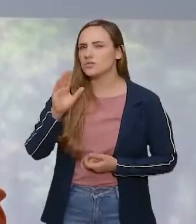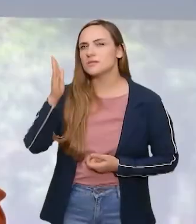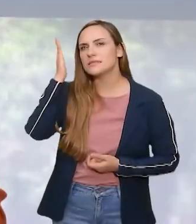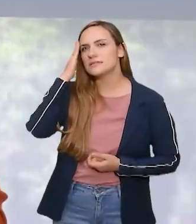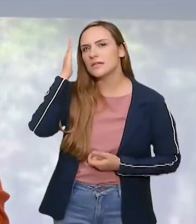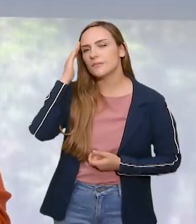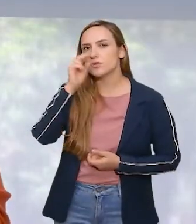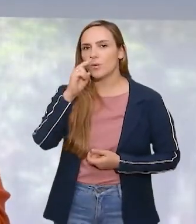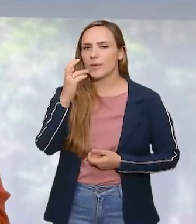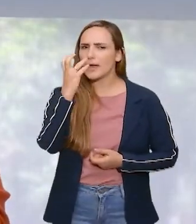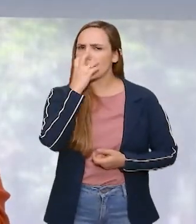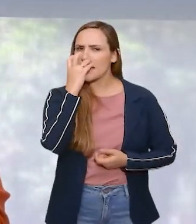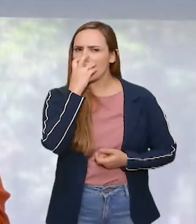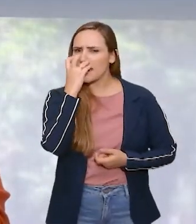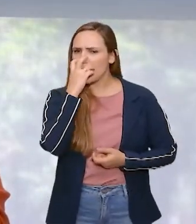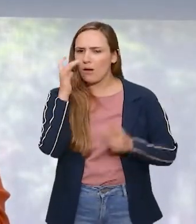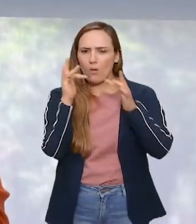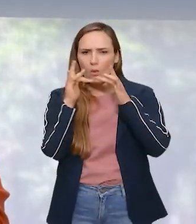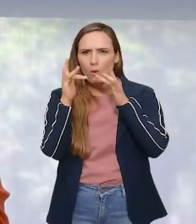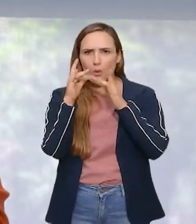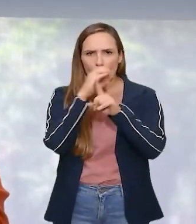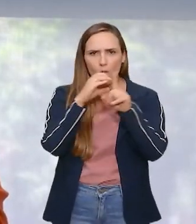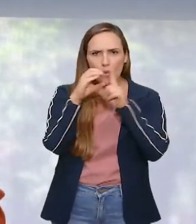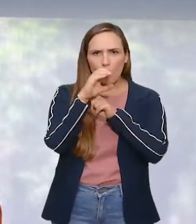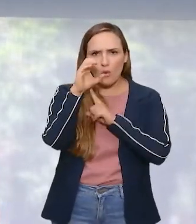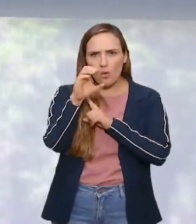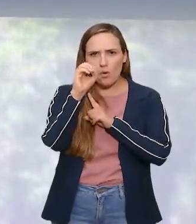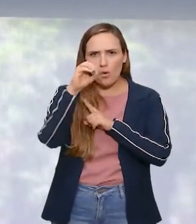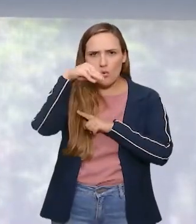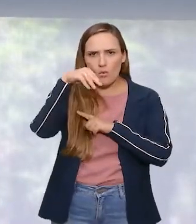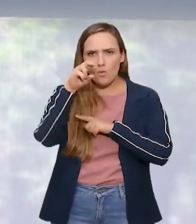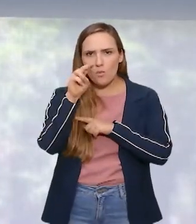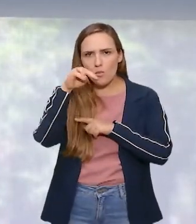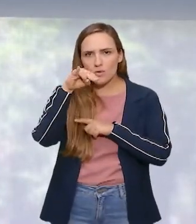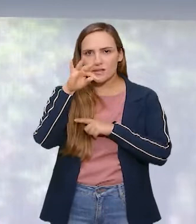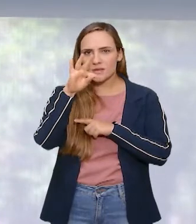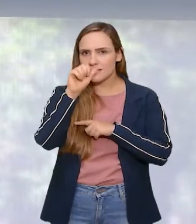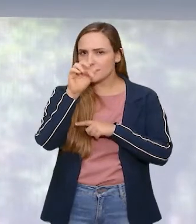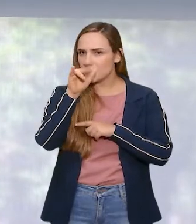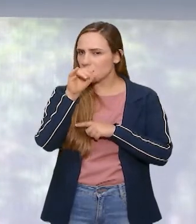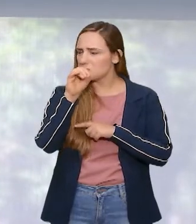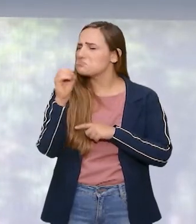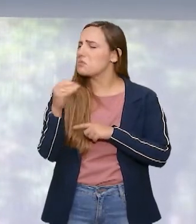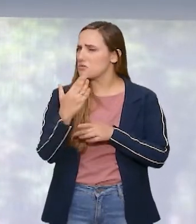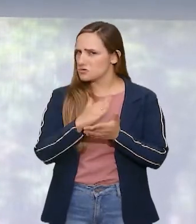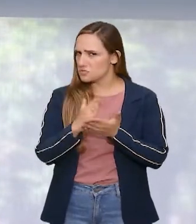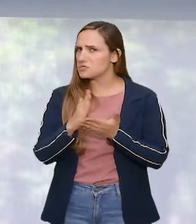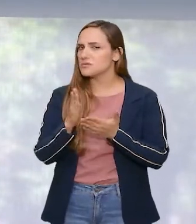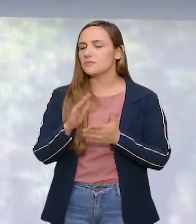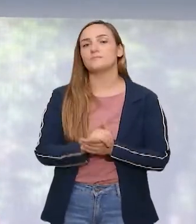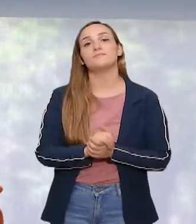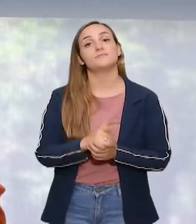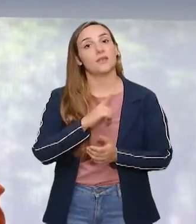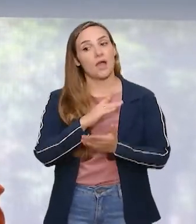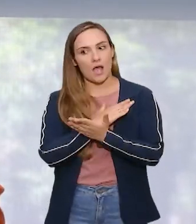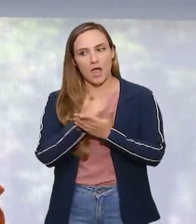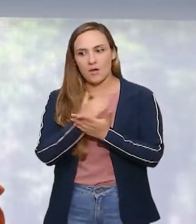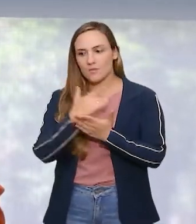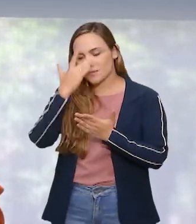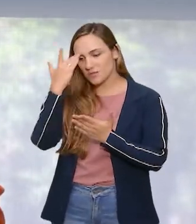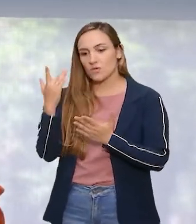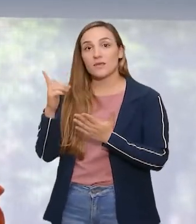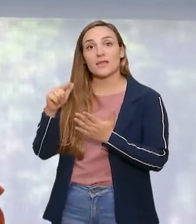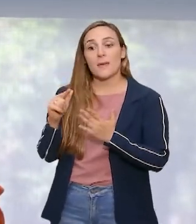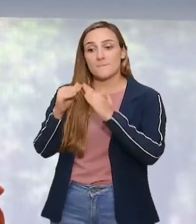Você já ouviu falar de cão comunitário? Uma expressão nova que vem ganhando adeptos pelo país. Conheça